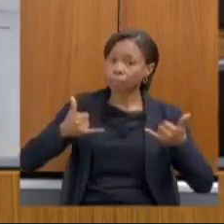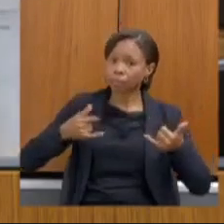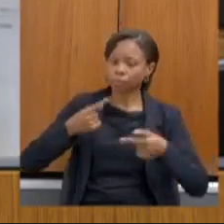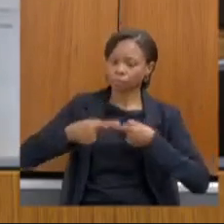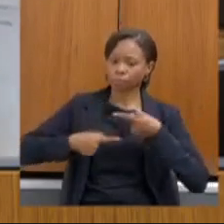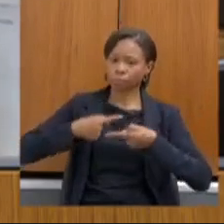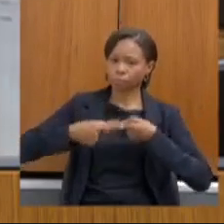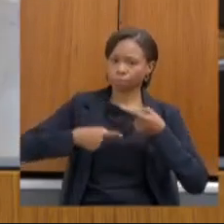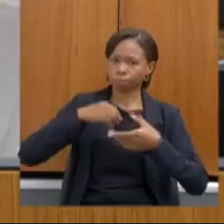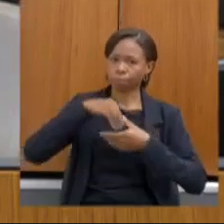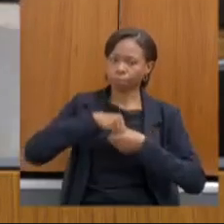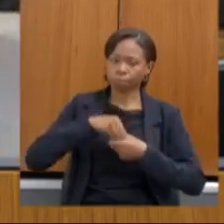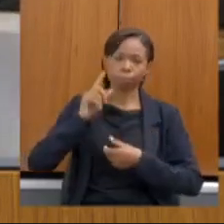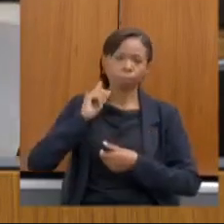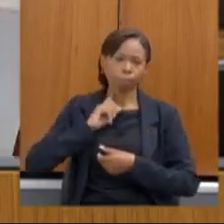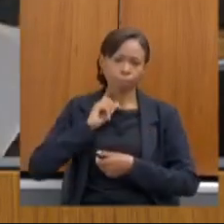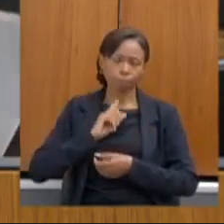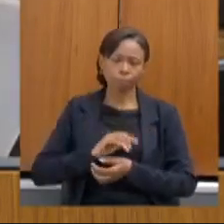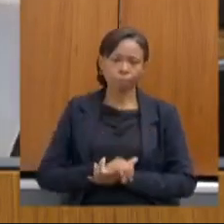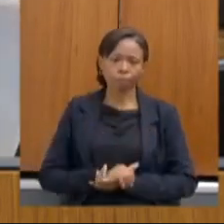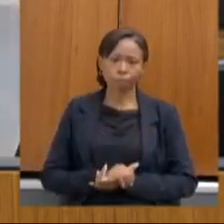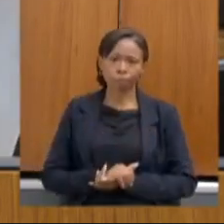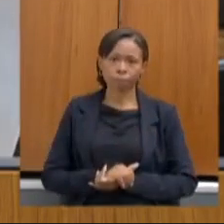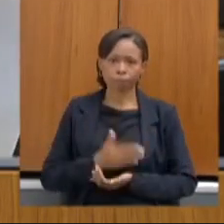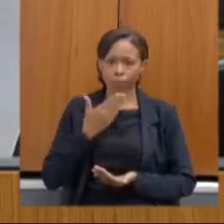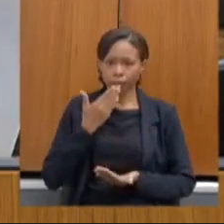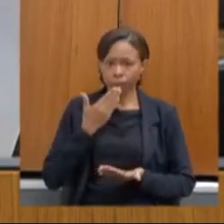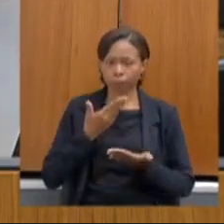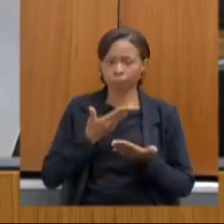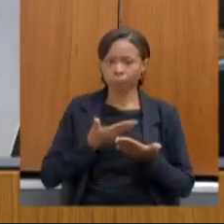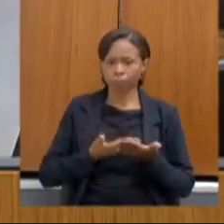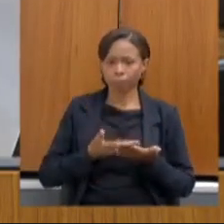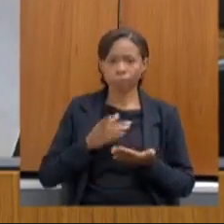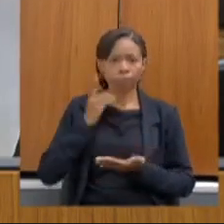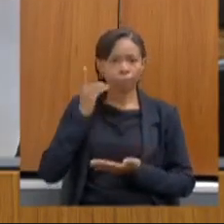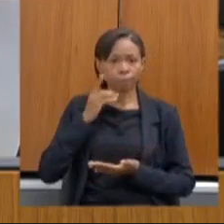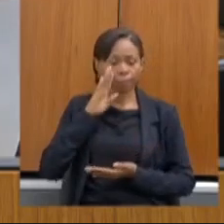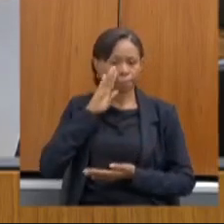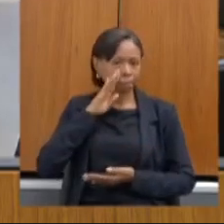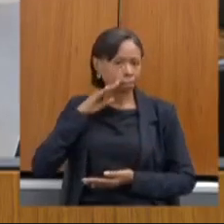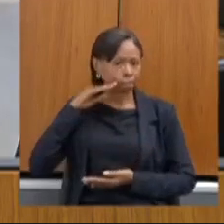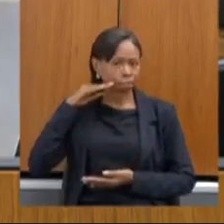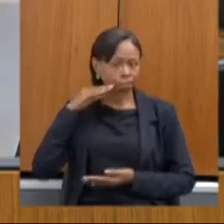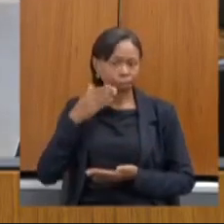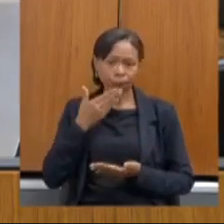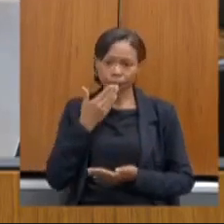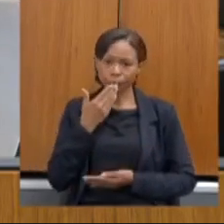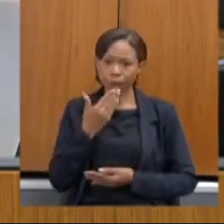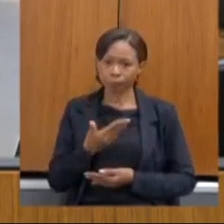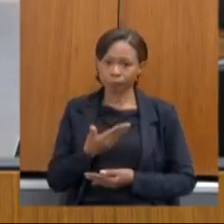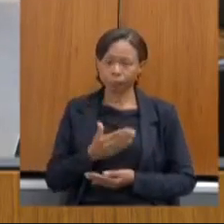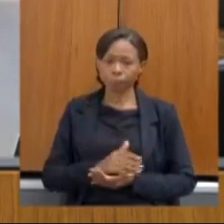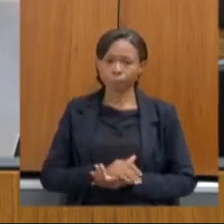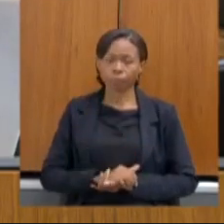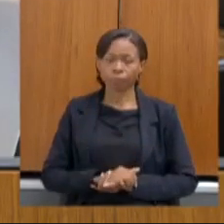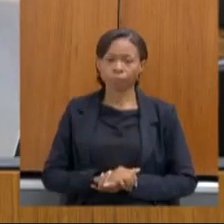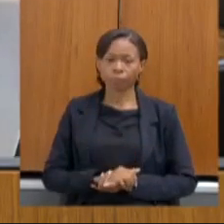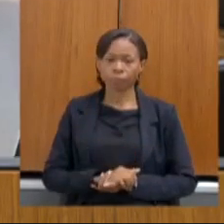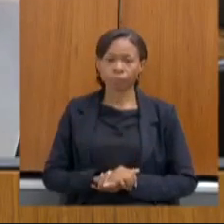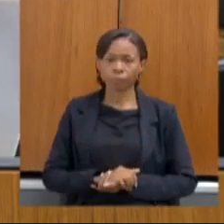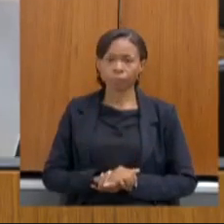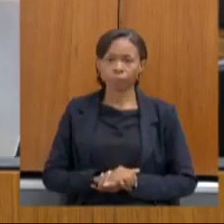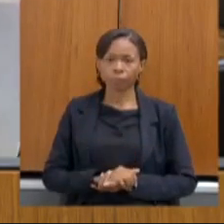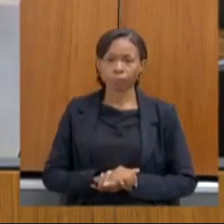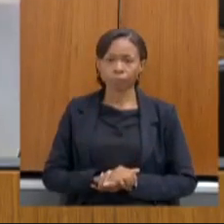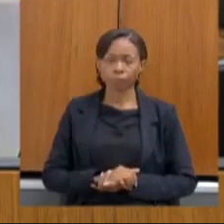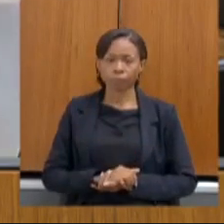estado o requerimento de comissão de autoria da deputada Beatriz Cerqueira a